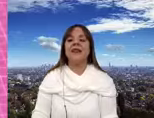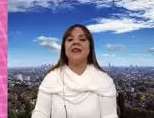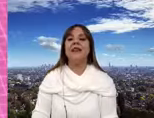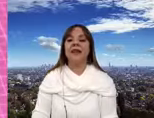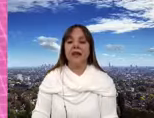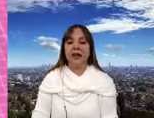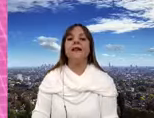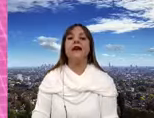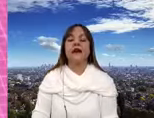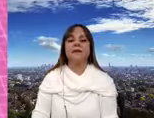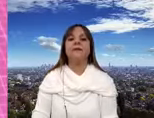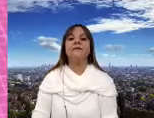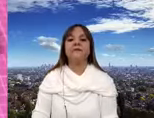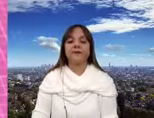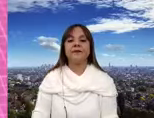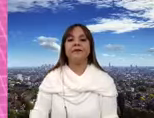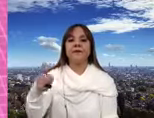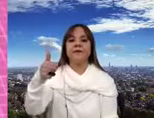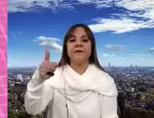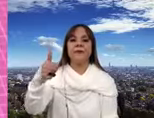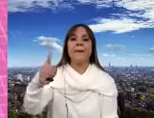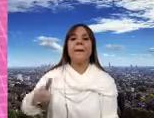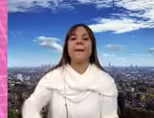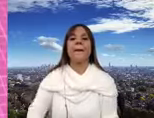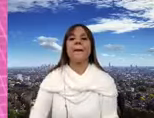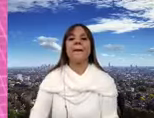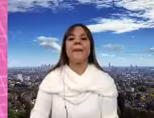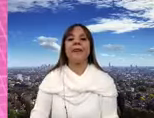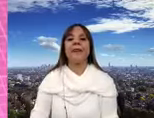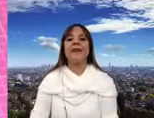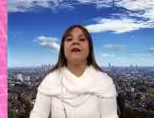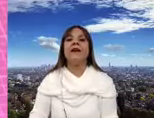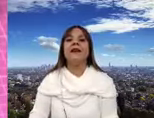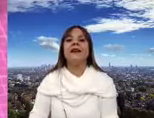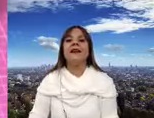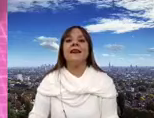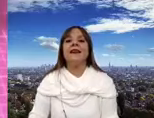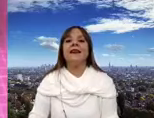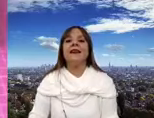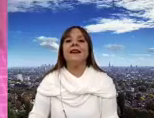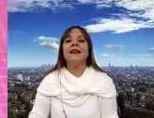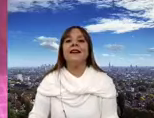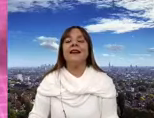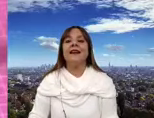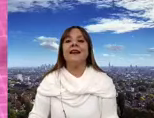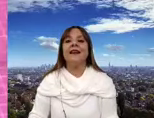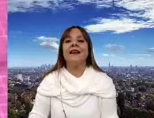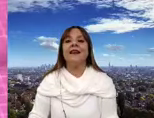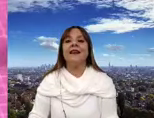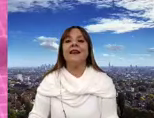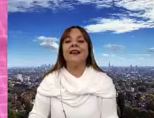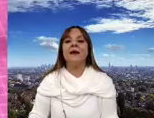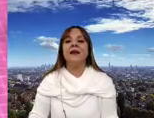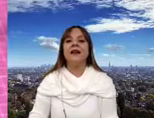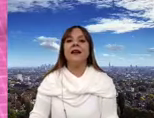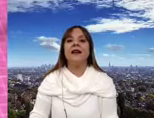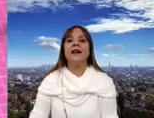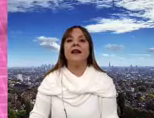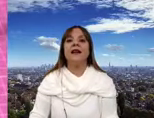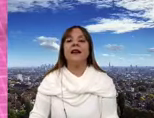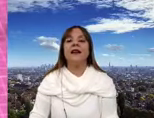né? Para Tá. ter certeza. O molde do coração, olha, assim que eu fiz. É. Fiz Mas assim, não. olha, eu separei